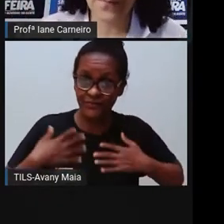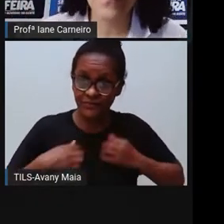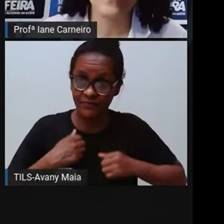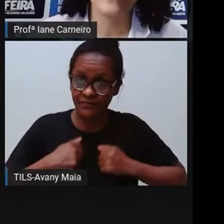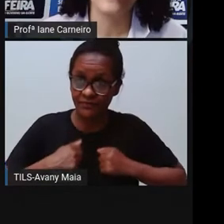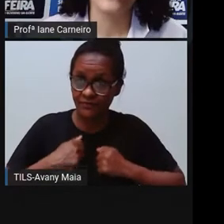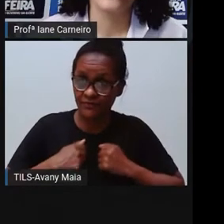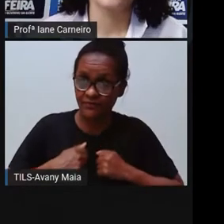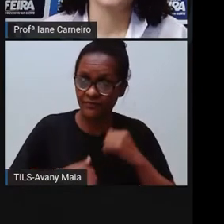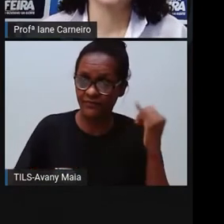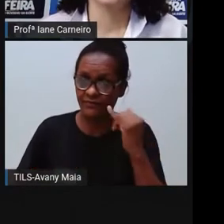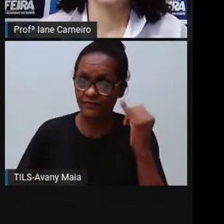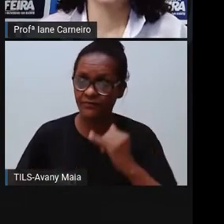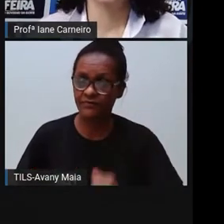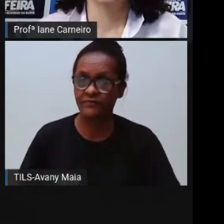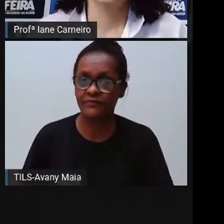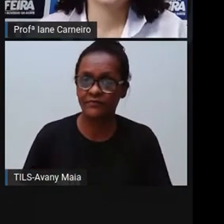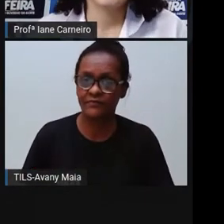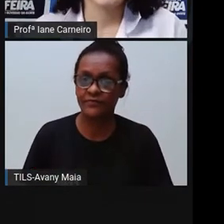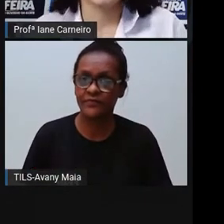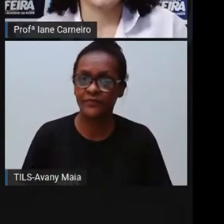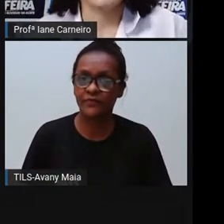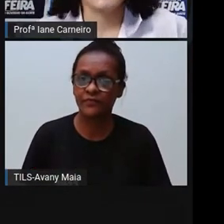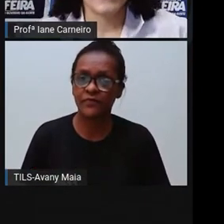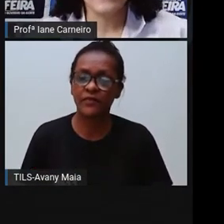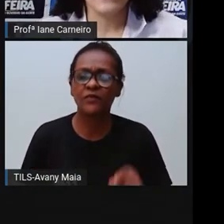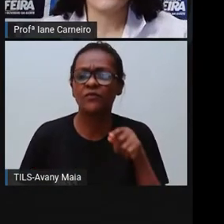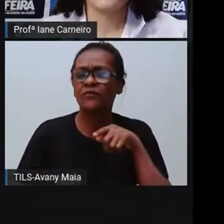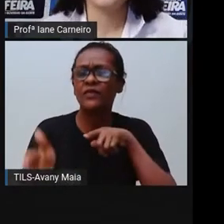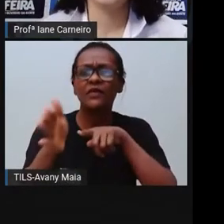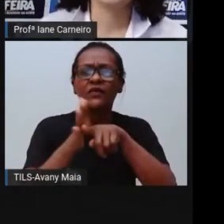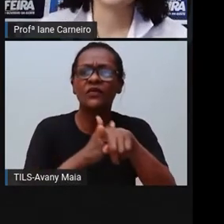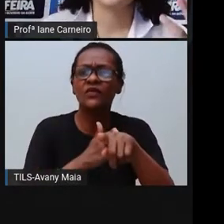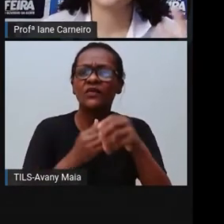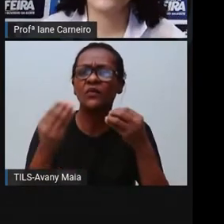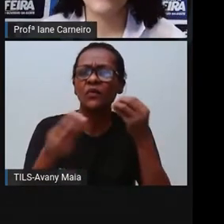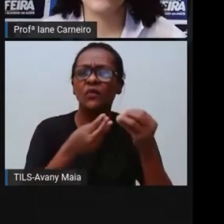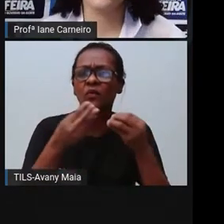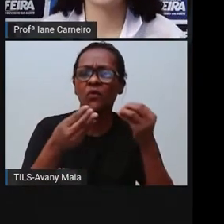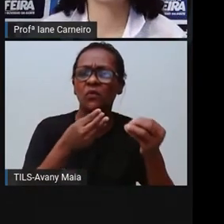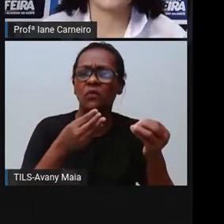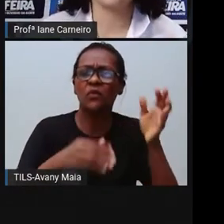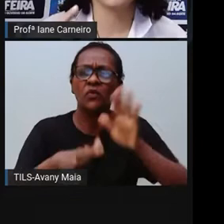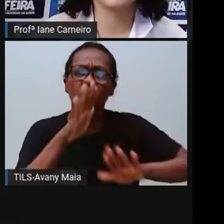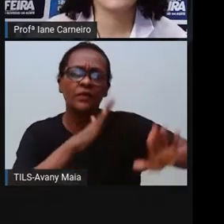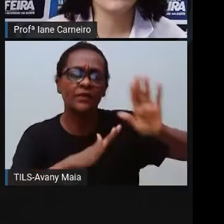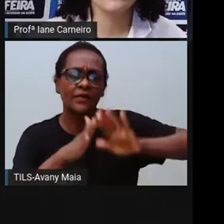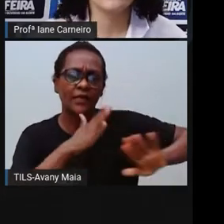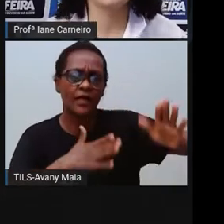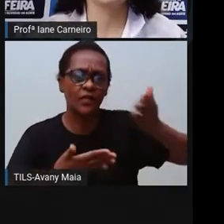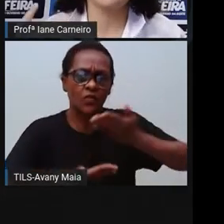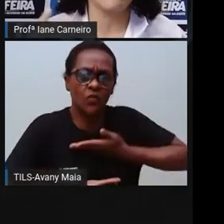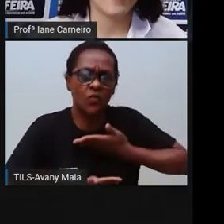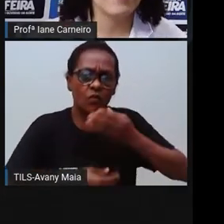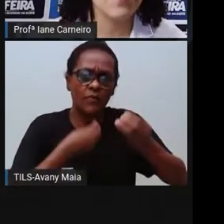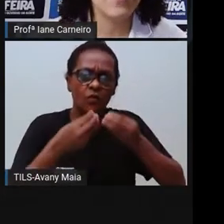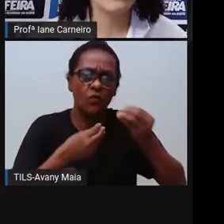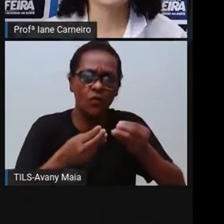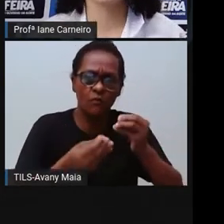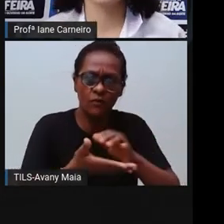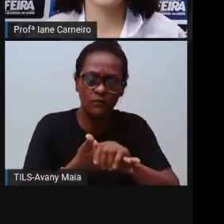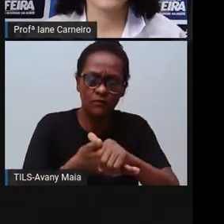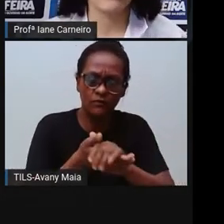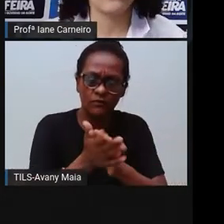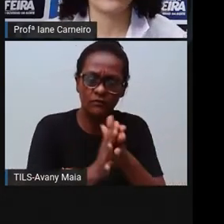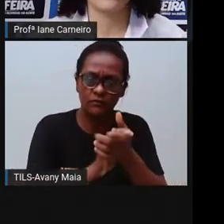certo? E aí, será, né? A gente viu nas aulas anteriores a importância de lavar as